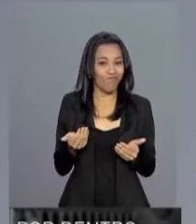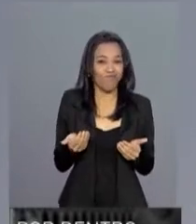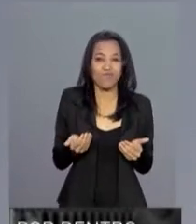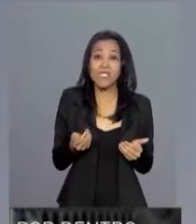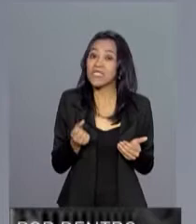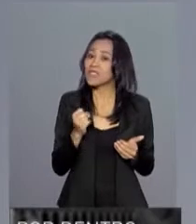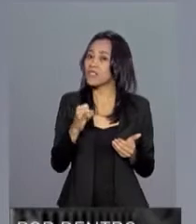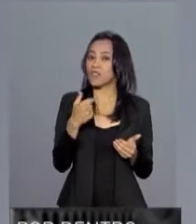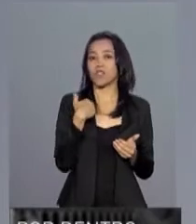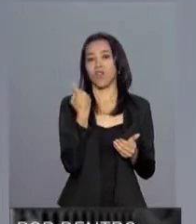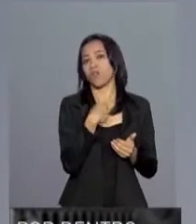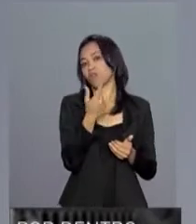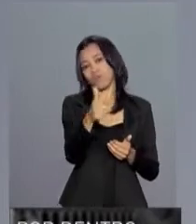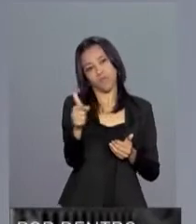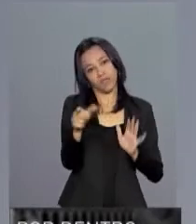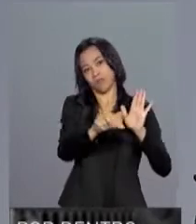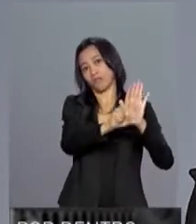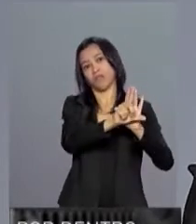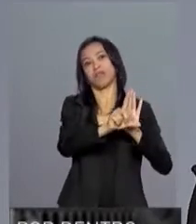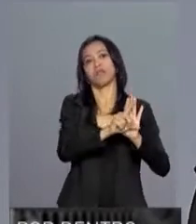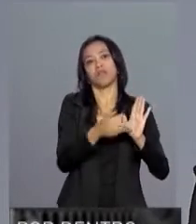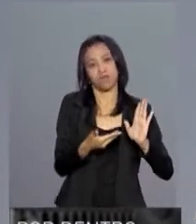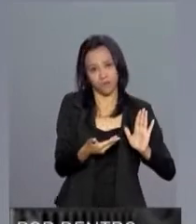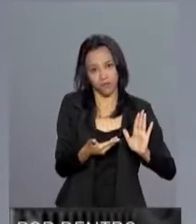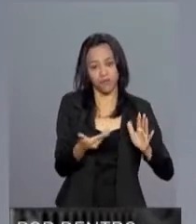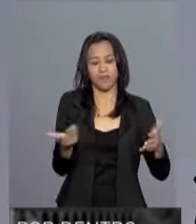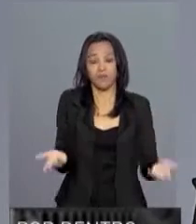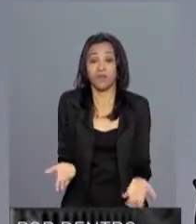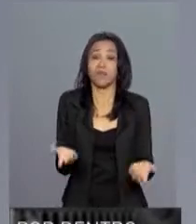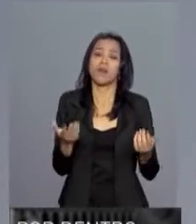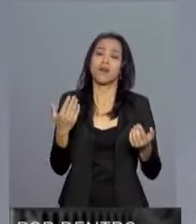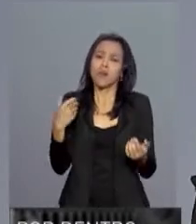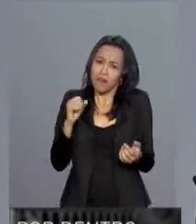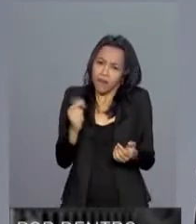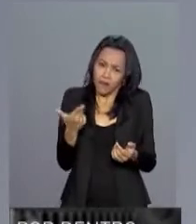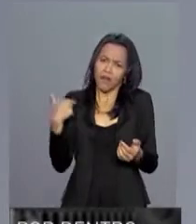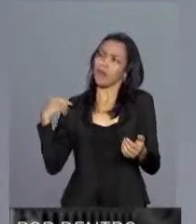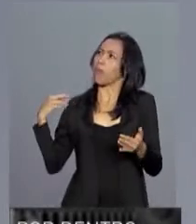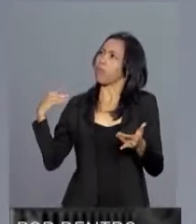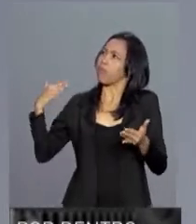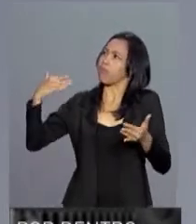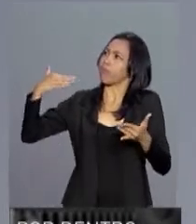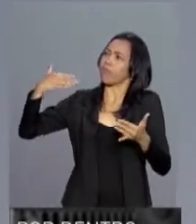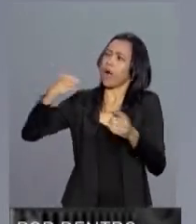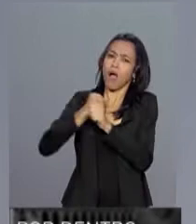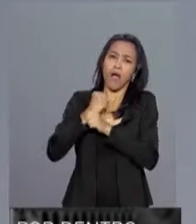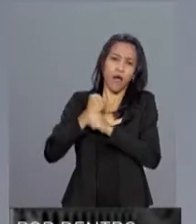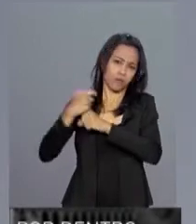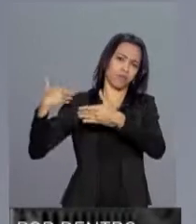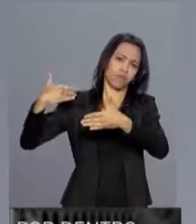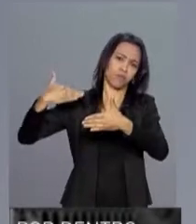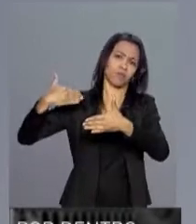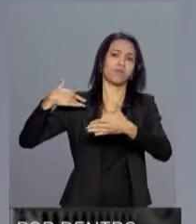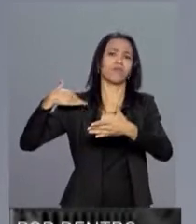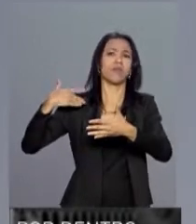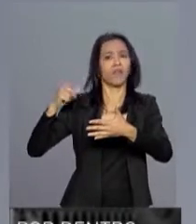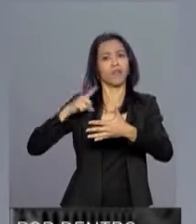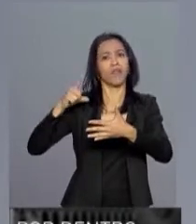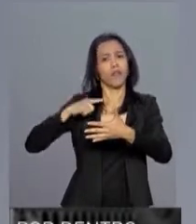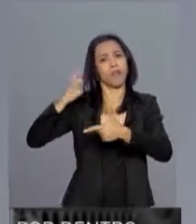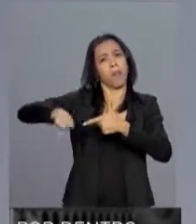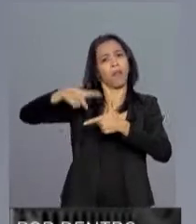é a lei reúne agora de fato ao longo dos anos foram se acumulando alguns problemas que inclusive